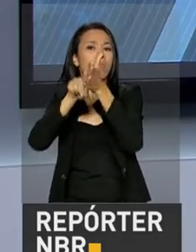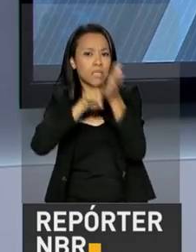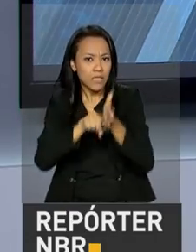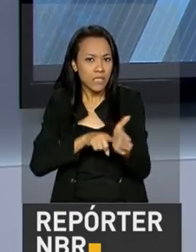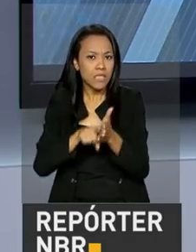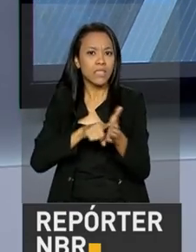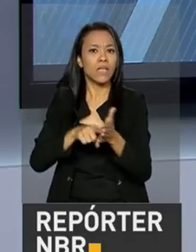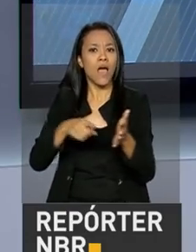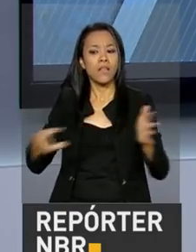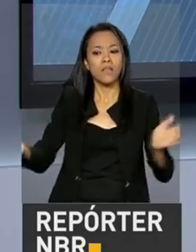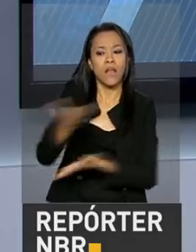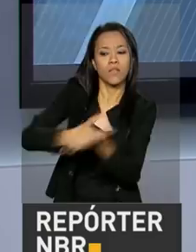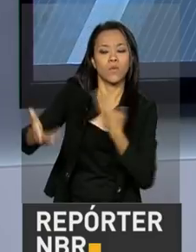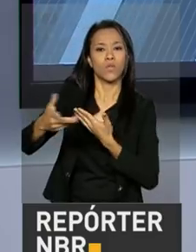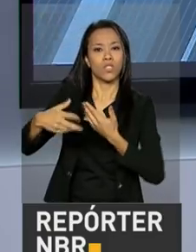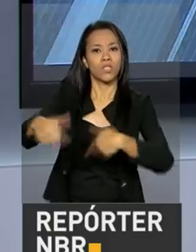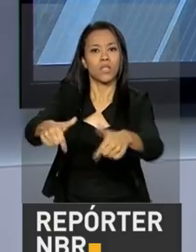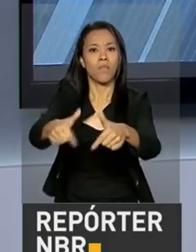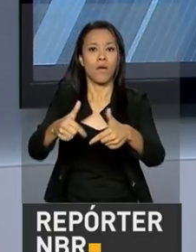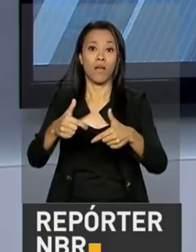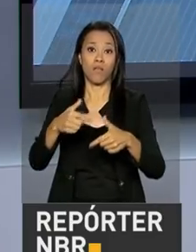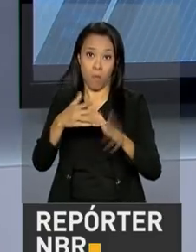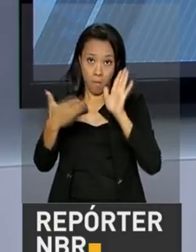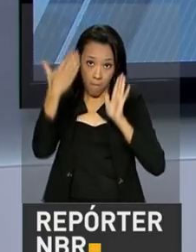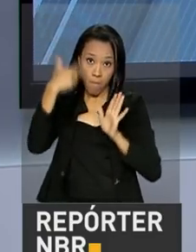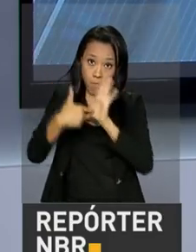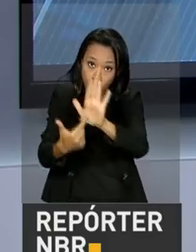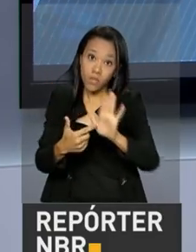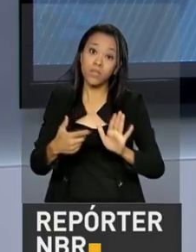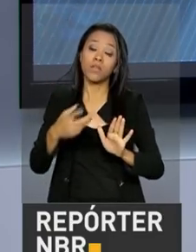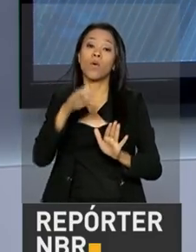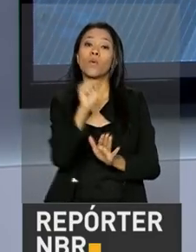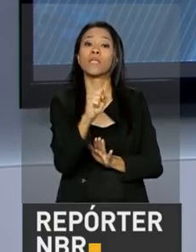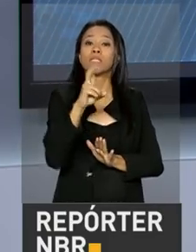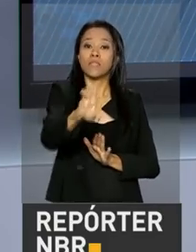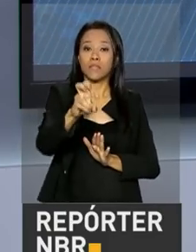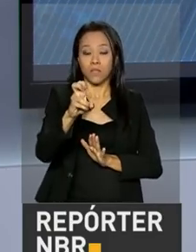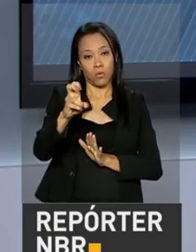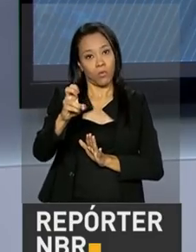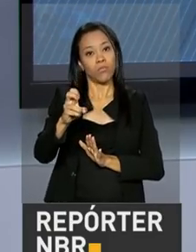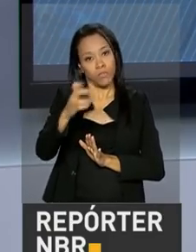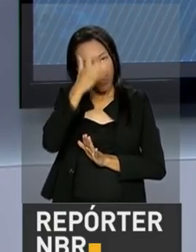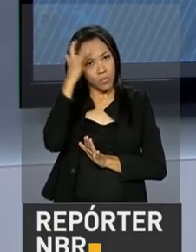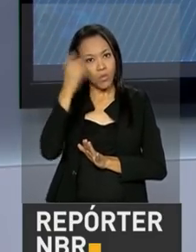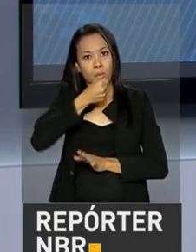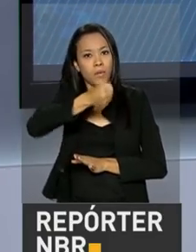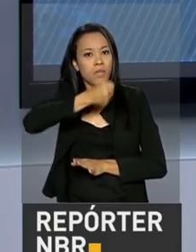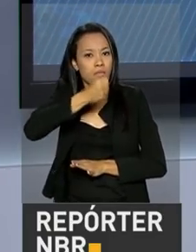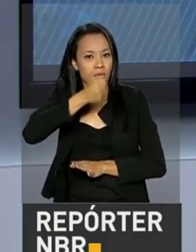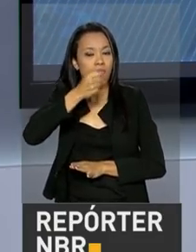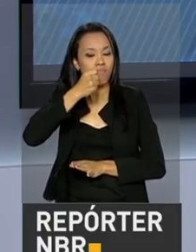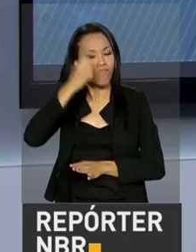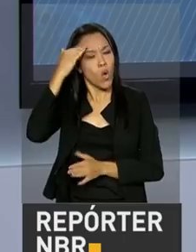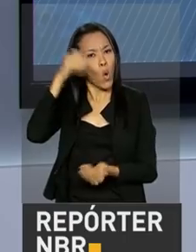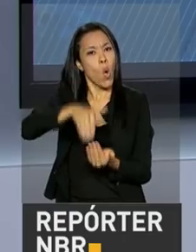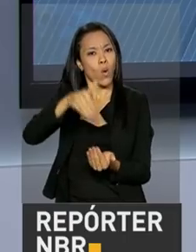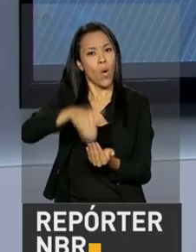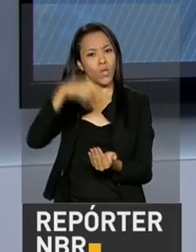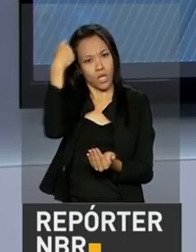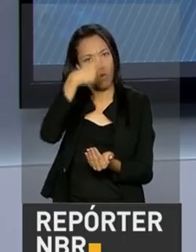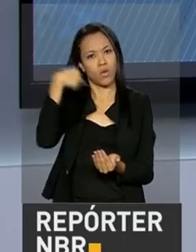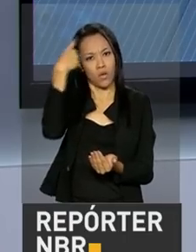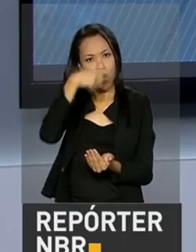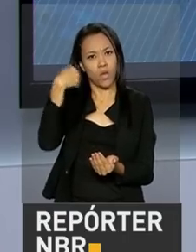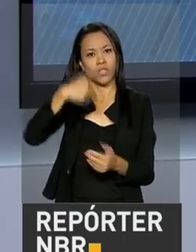no país mostra também que 85% dos entrevistados aprovam uma jornada de trabalho